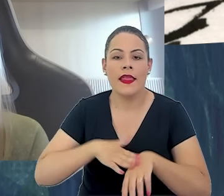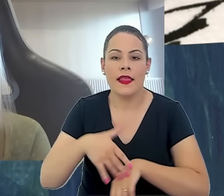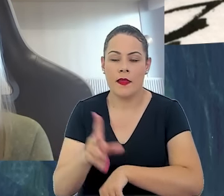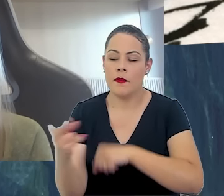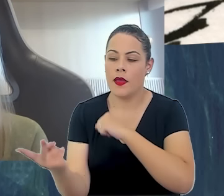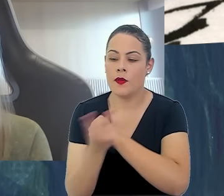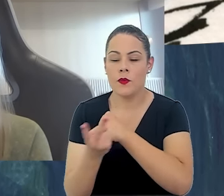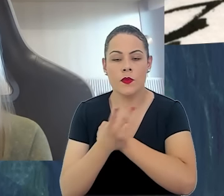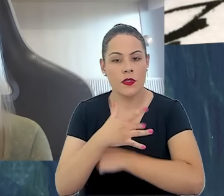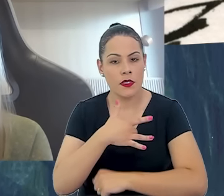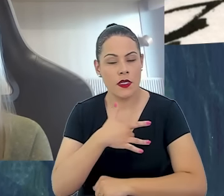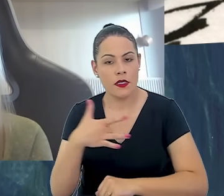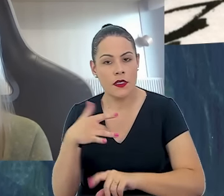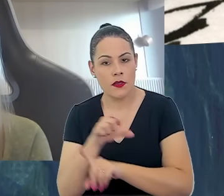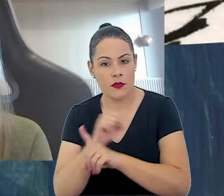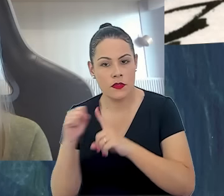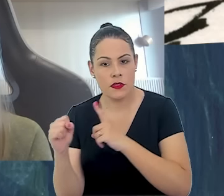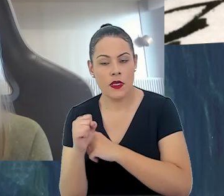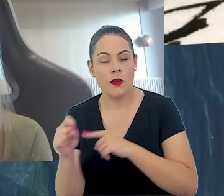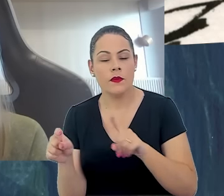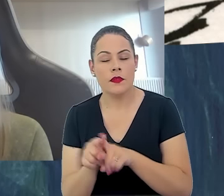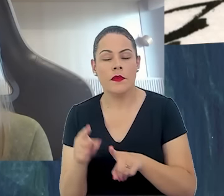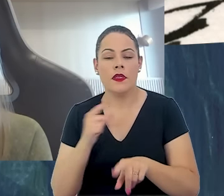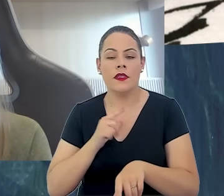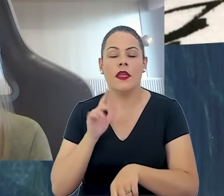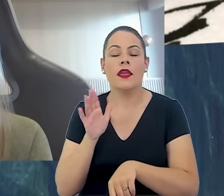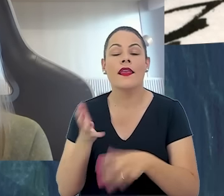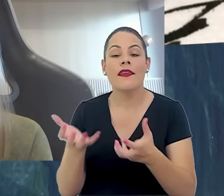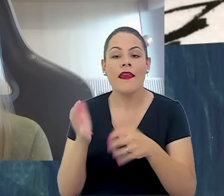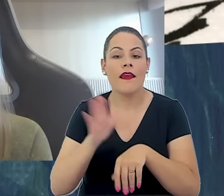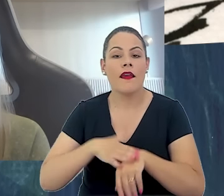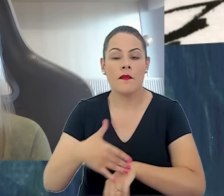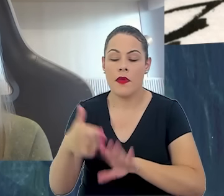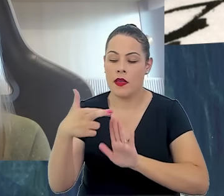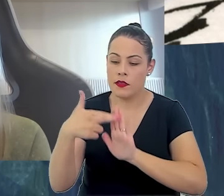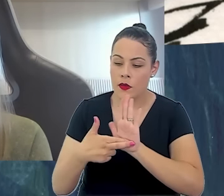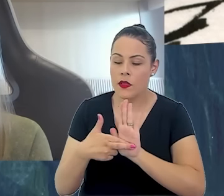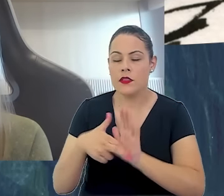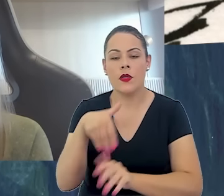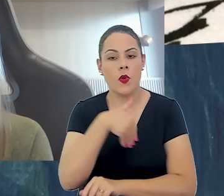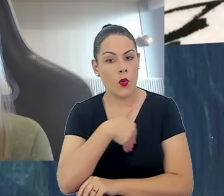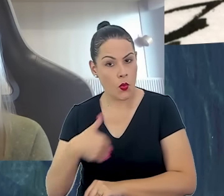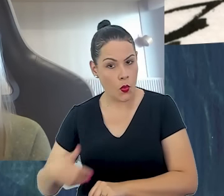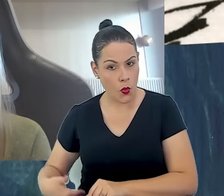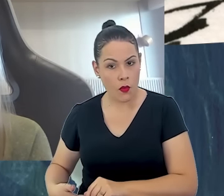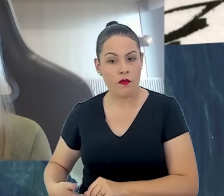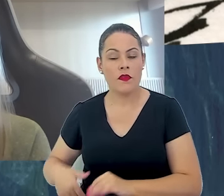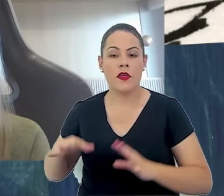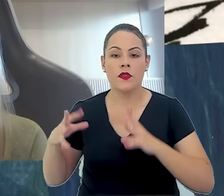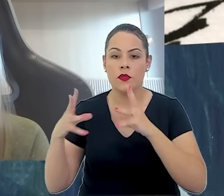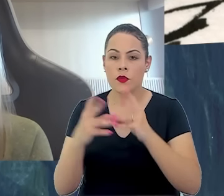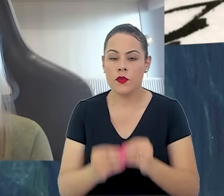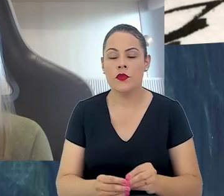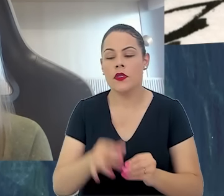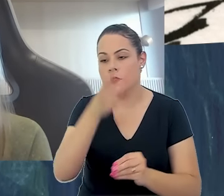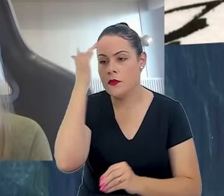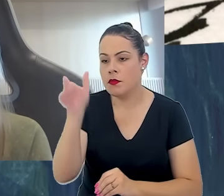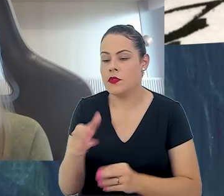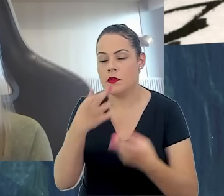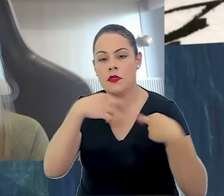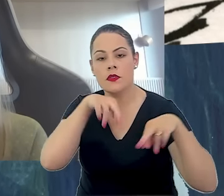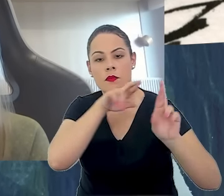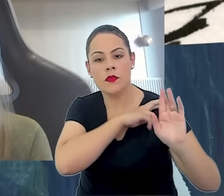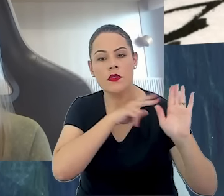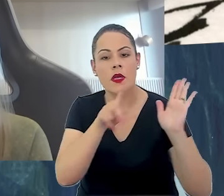mais proteção social, ela demanda mais regulação. O governo, os governos e as